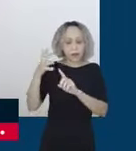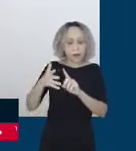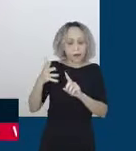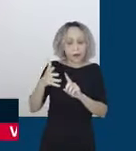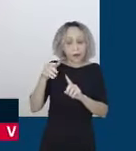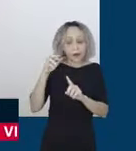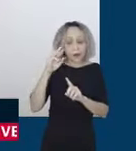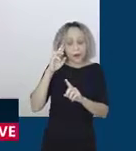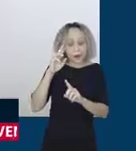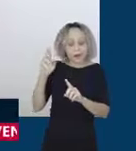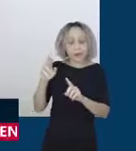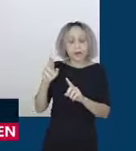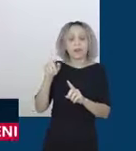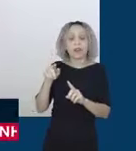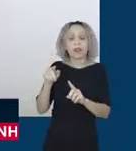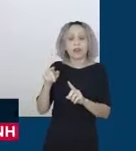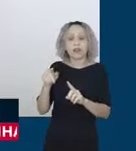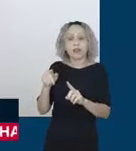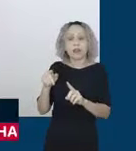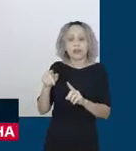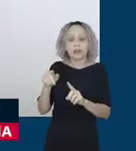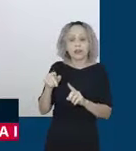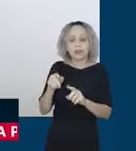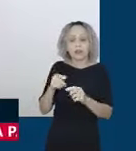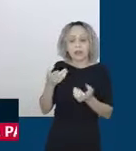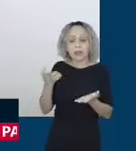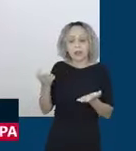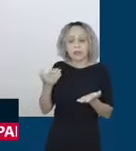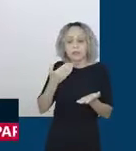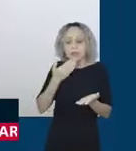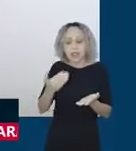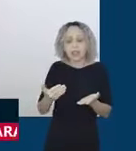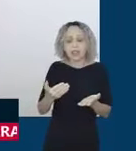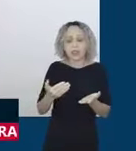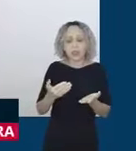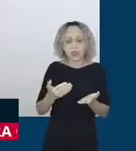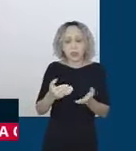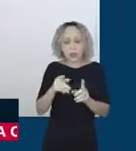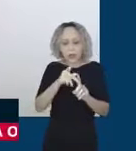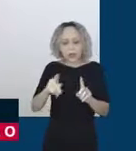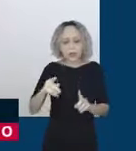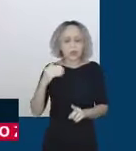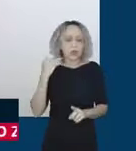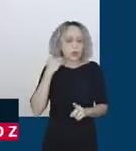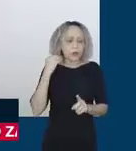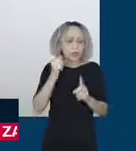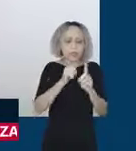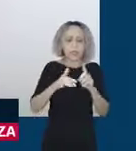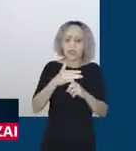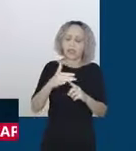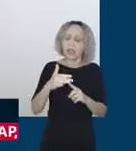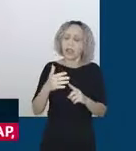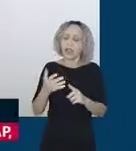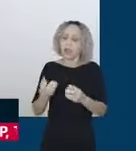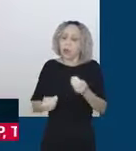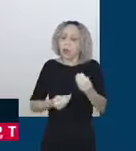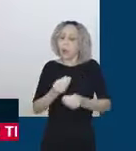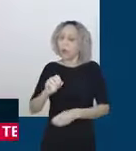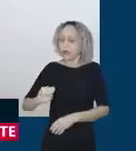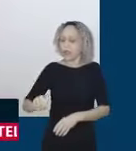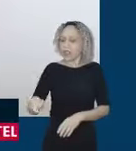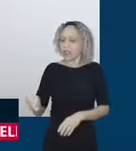Central, onde ele faz um apelo, diz, não dá. Com essa taxa de juros, não tem como o